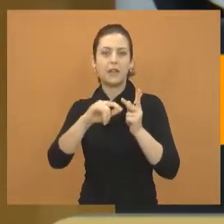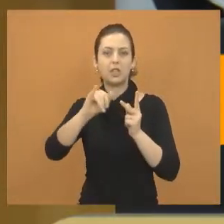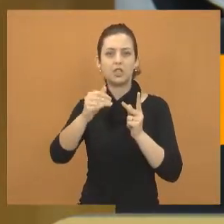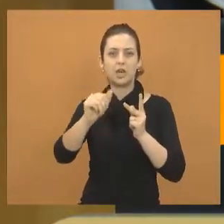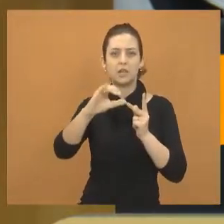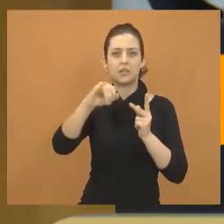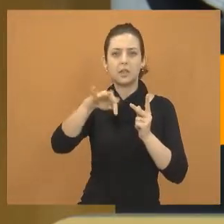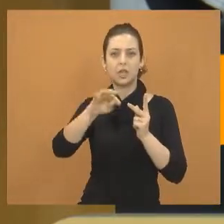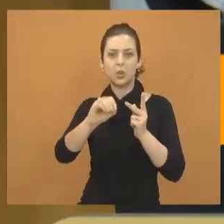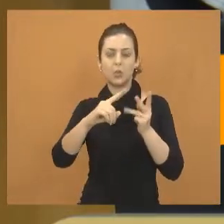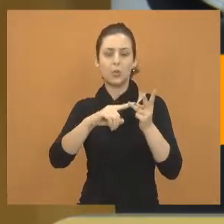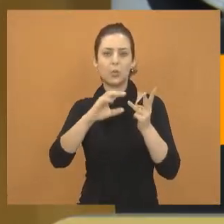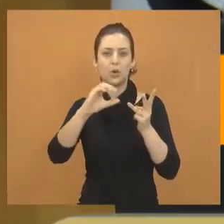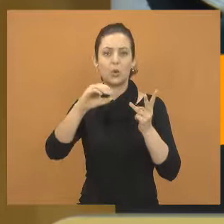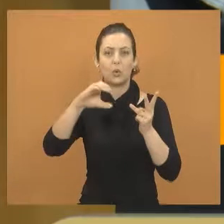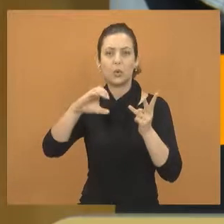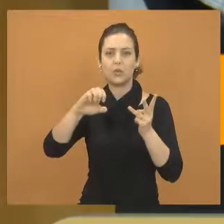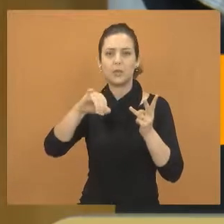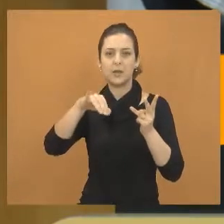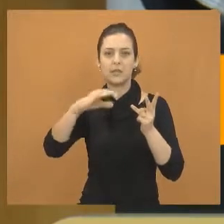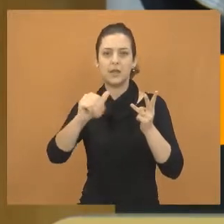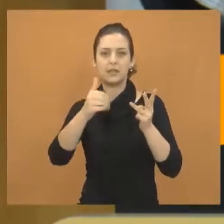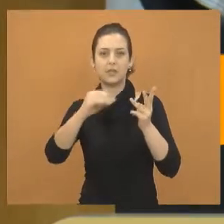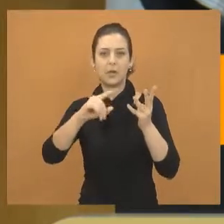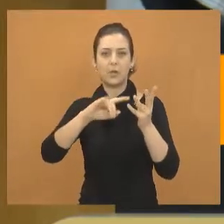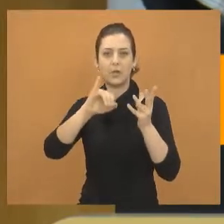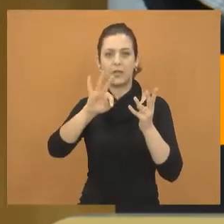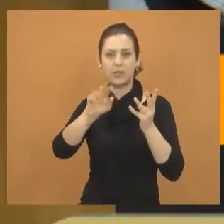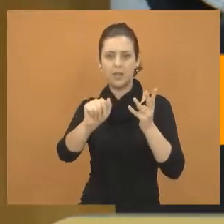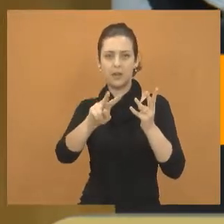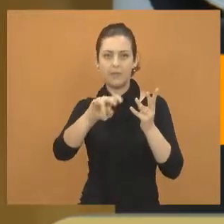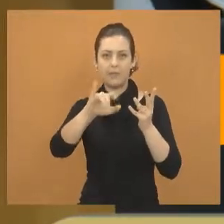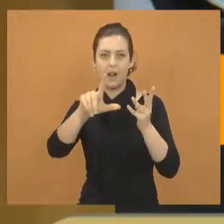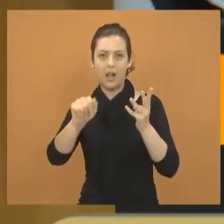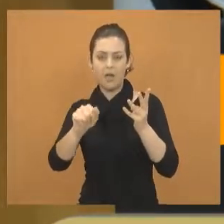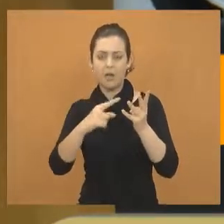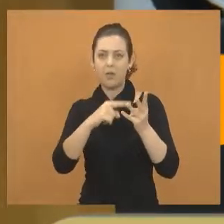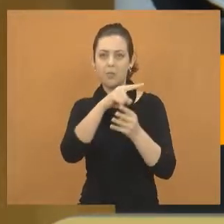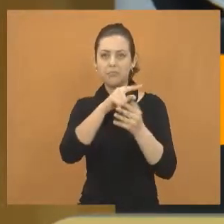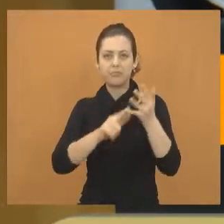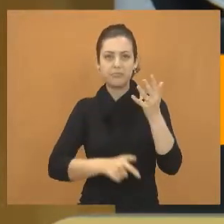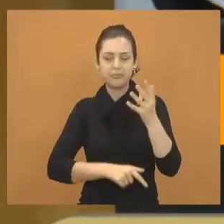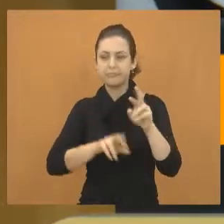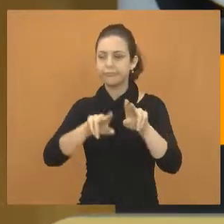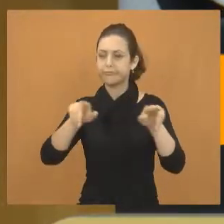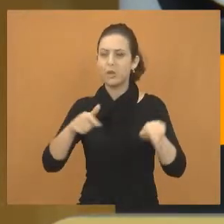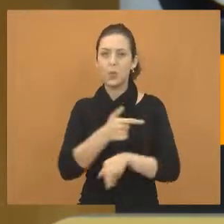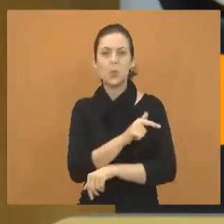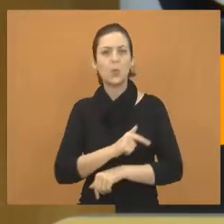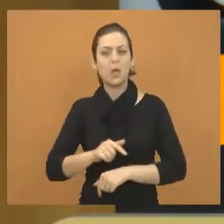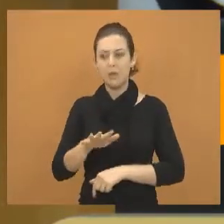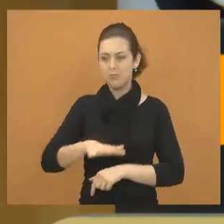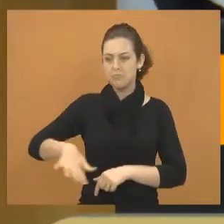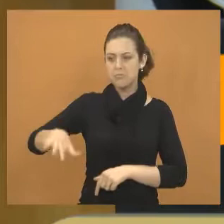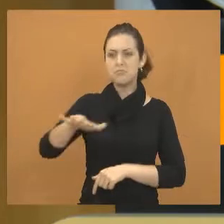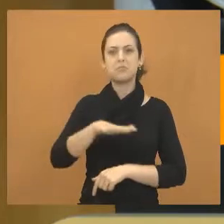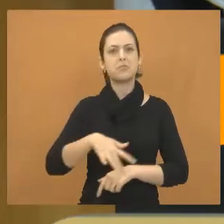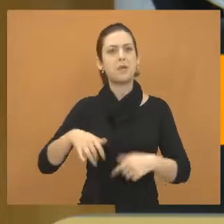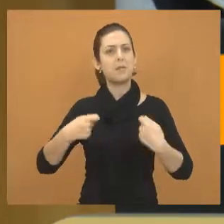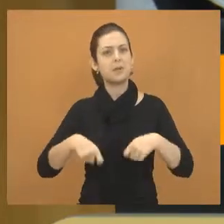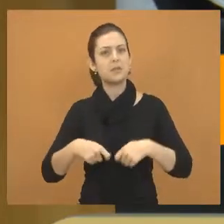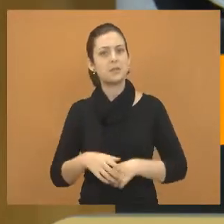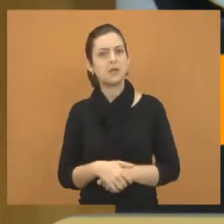Jacinto, Terras da Conceição, Vila Ita e Jardim Flórida. Não tem essa previsão. E é uma região que precisa,